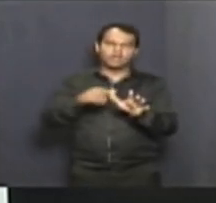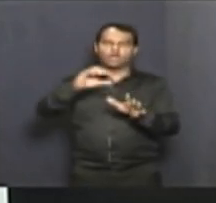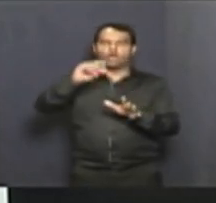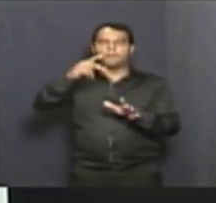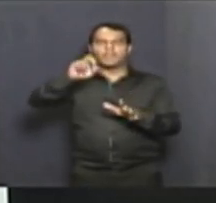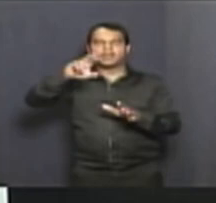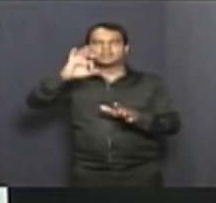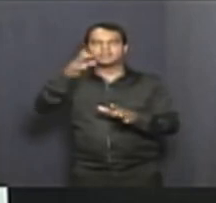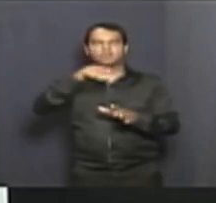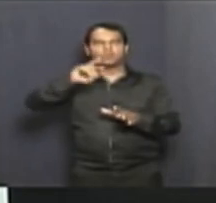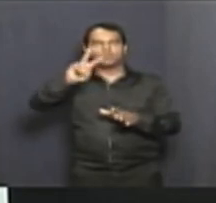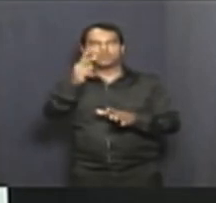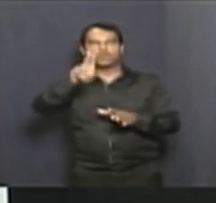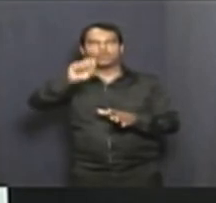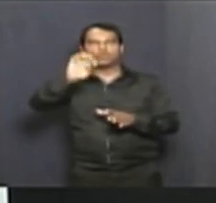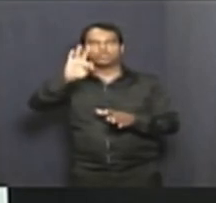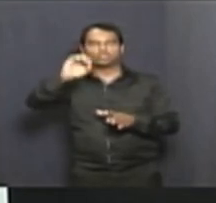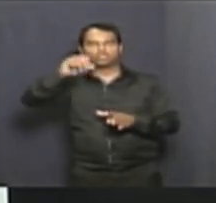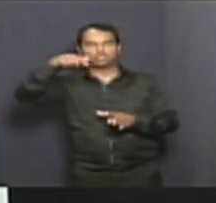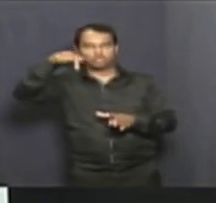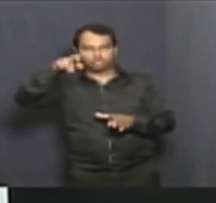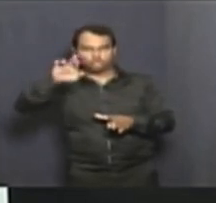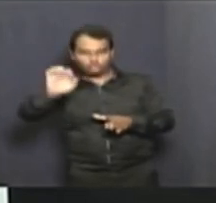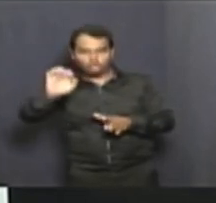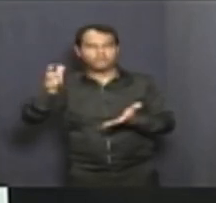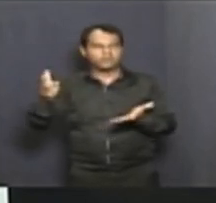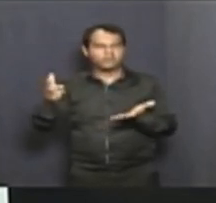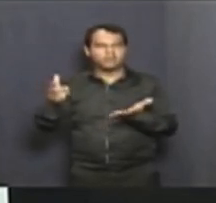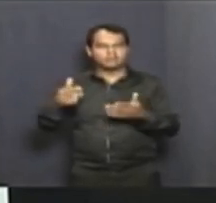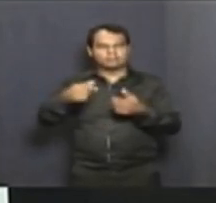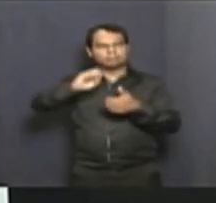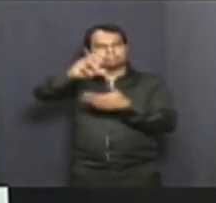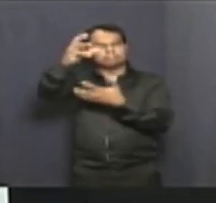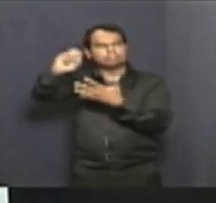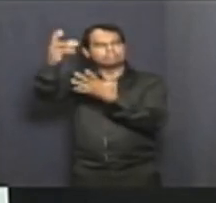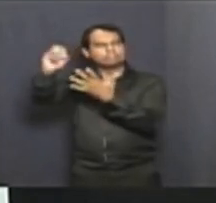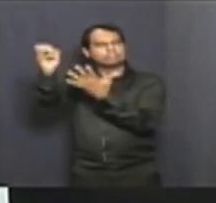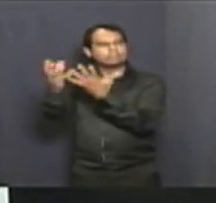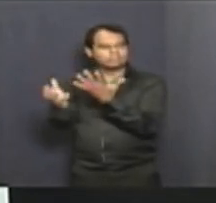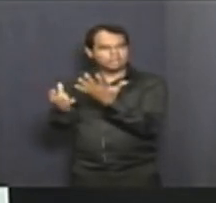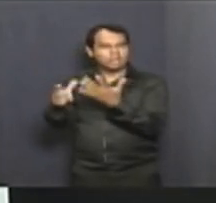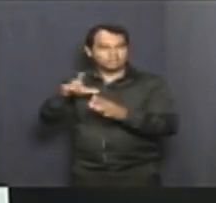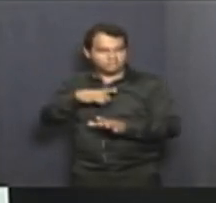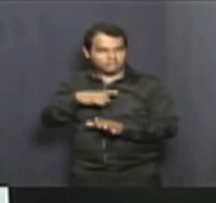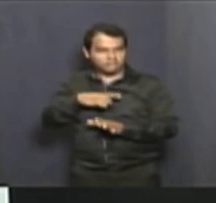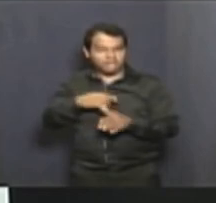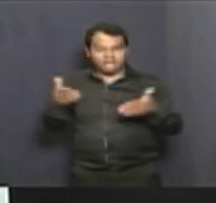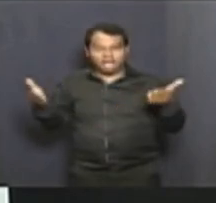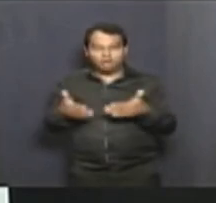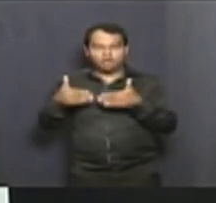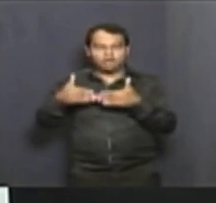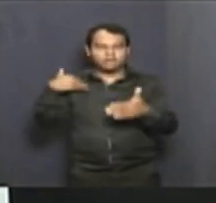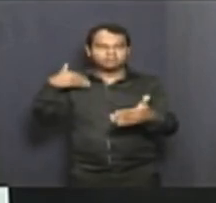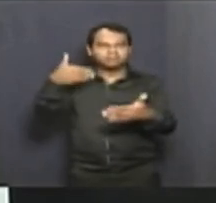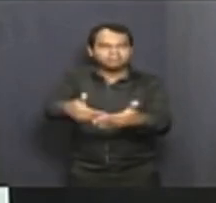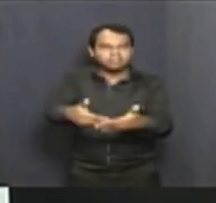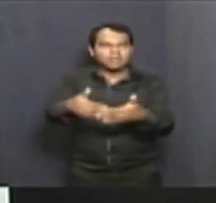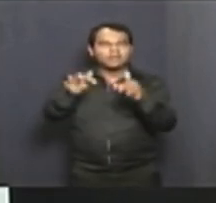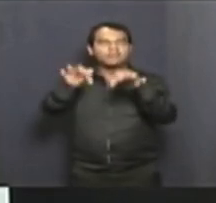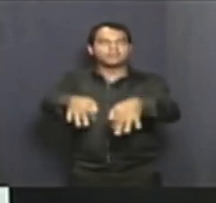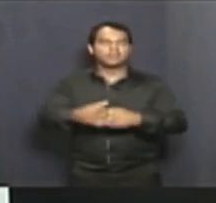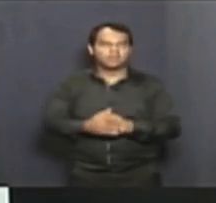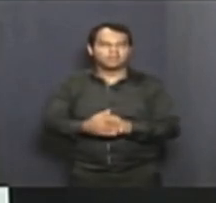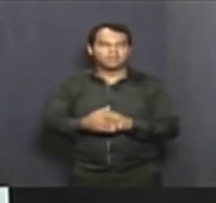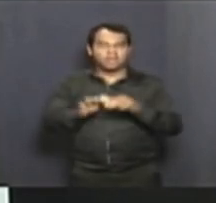na reta final e essa reta final tem uma importância crucial do destino do nosso estado